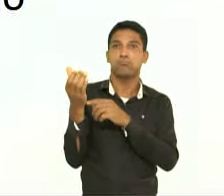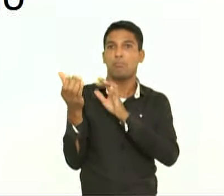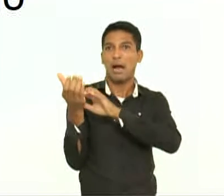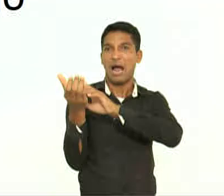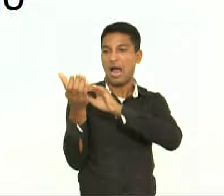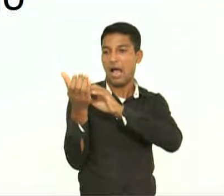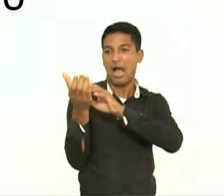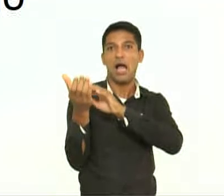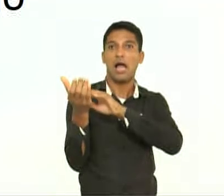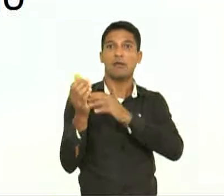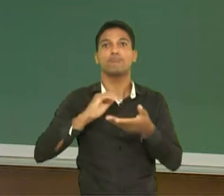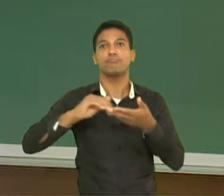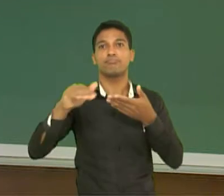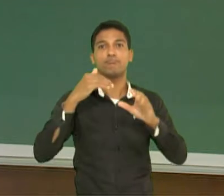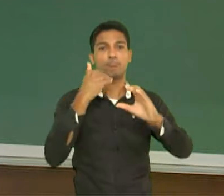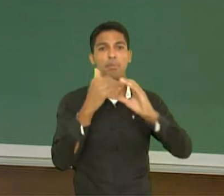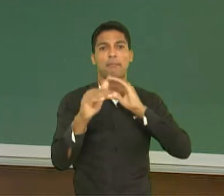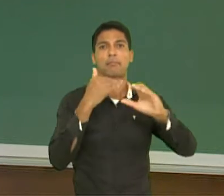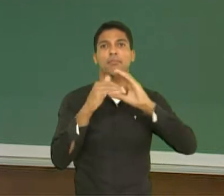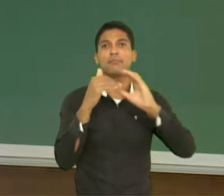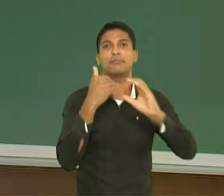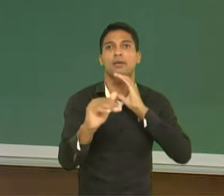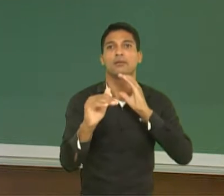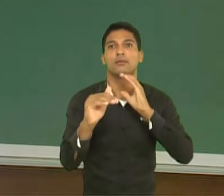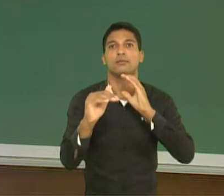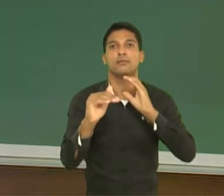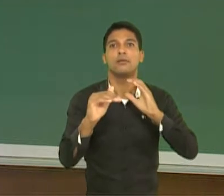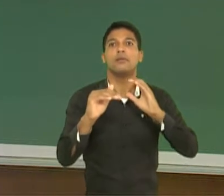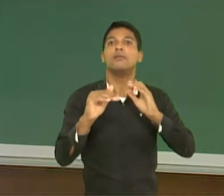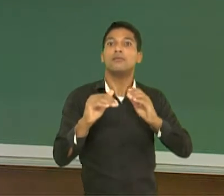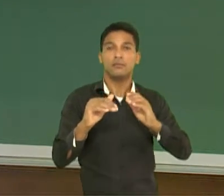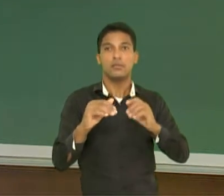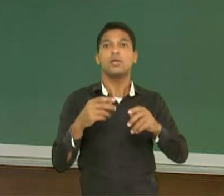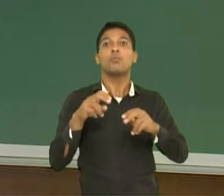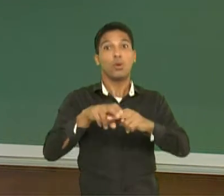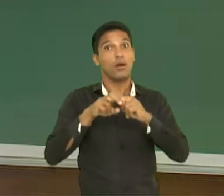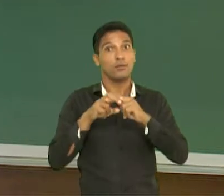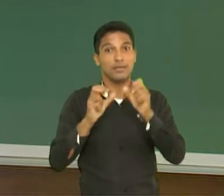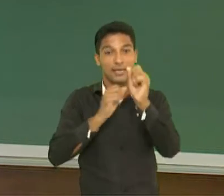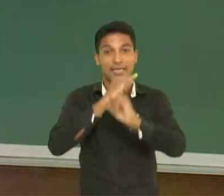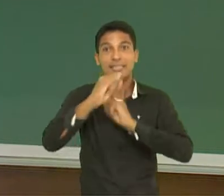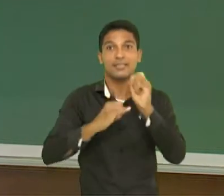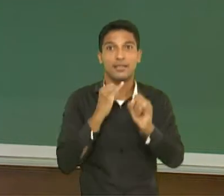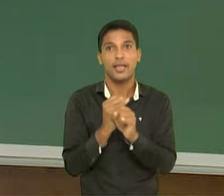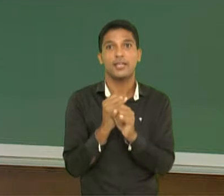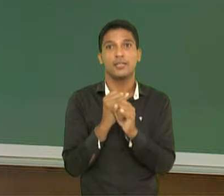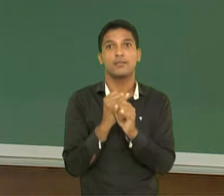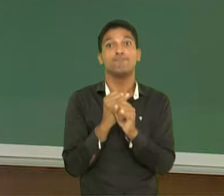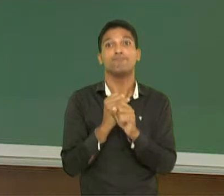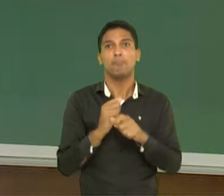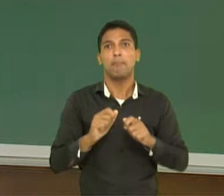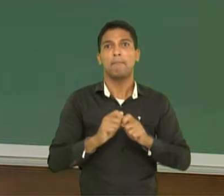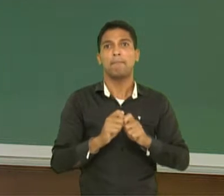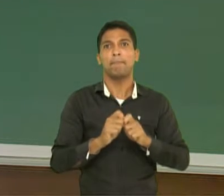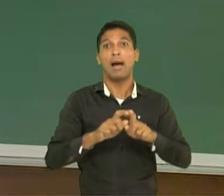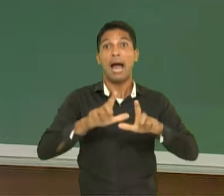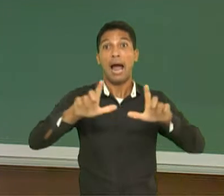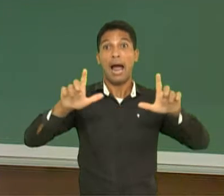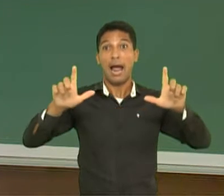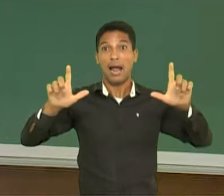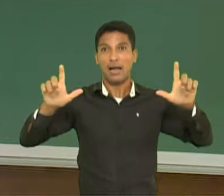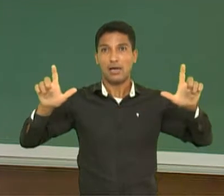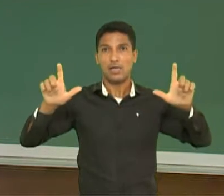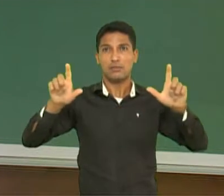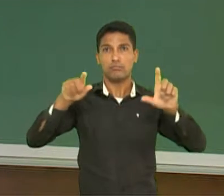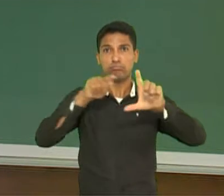indivíduos, claro, junto com a expansão da internet. Você repara, e recentemente isso fica cada